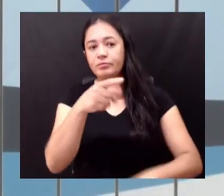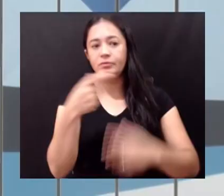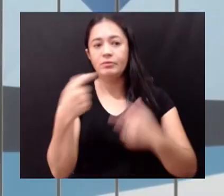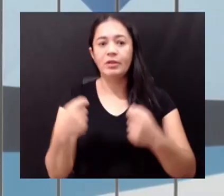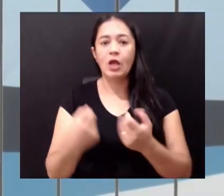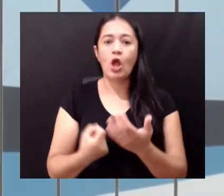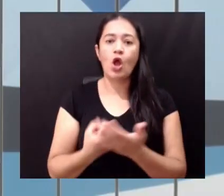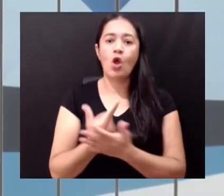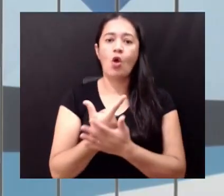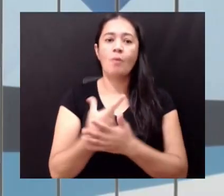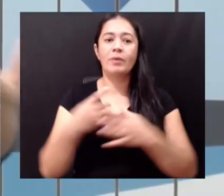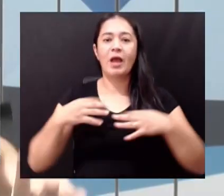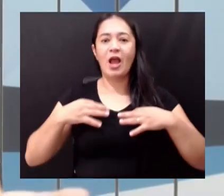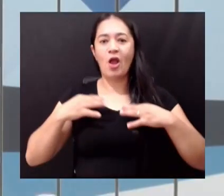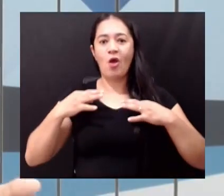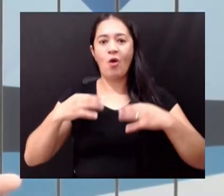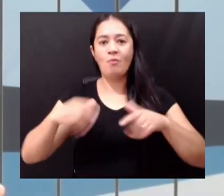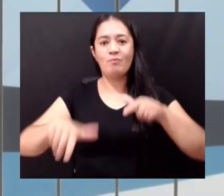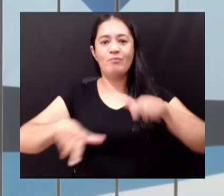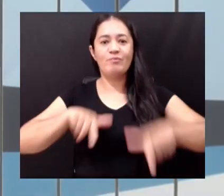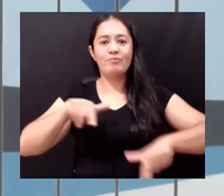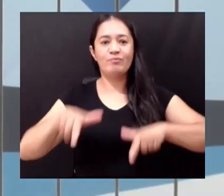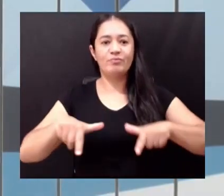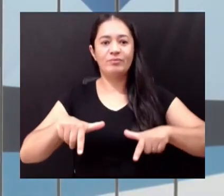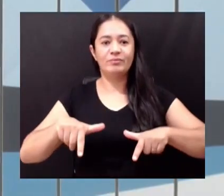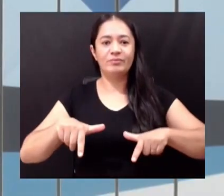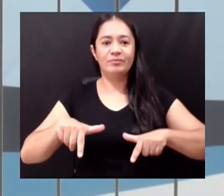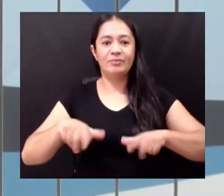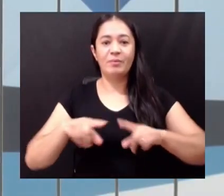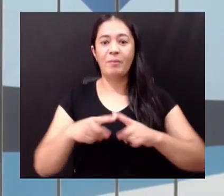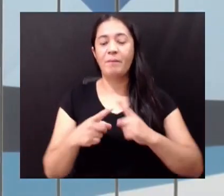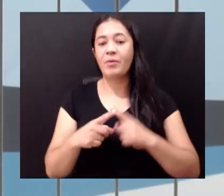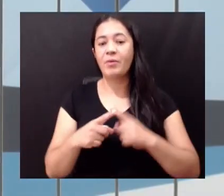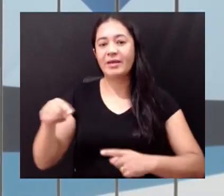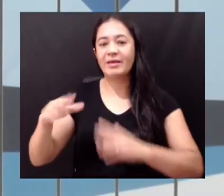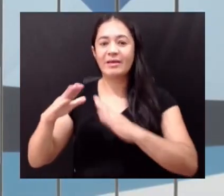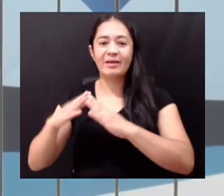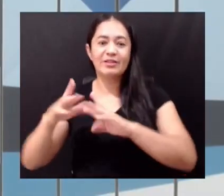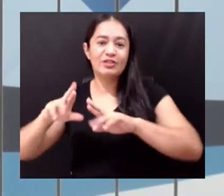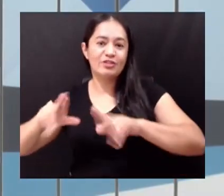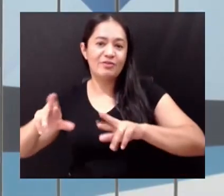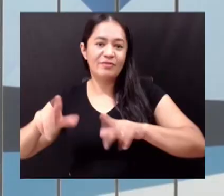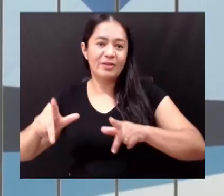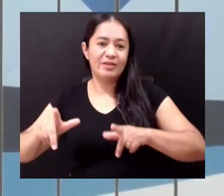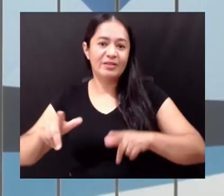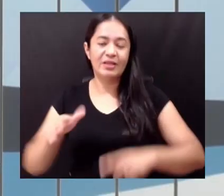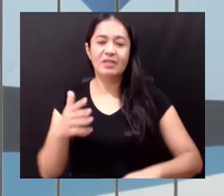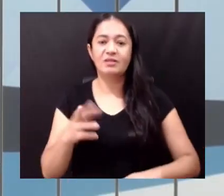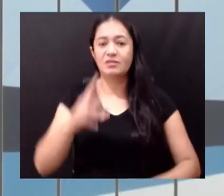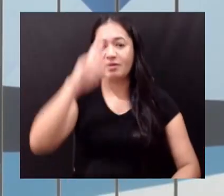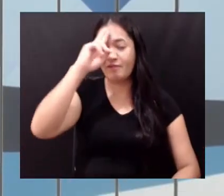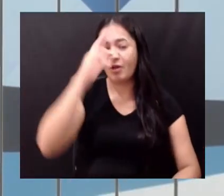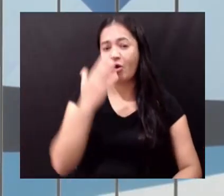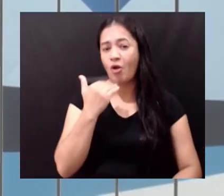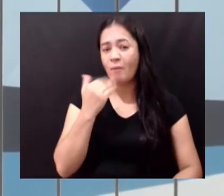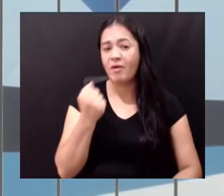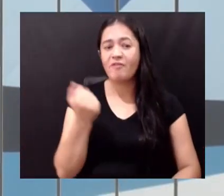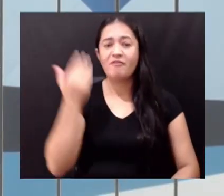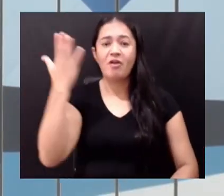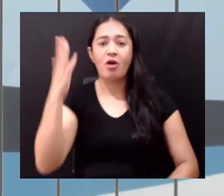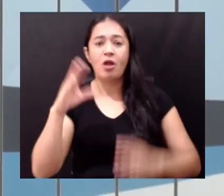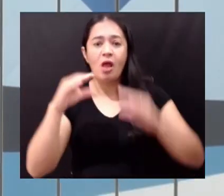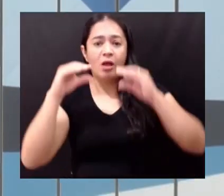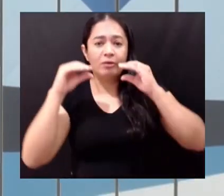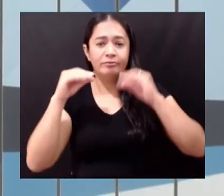por exemplo, né? Que não é a mesma roupa que você usaria em casa. Você vai muitas vezes almoçar fora, vai comer um lanche na rua, então também vai o dinheiro